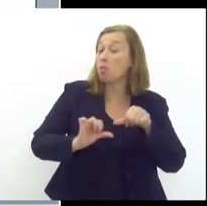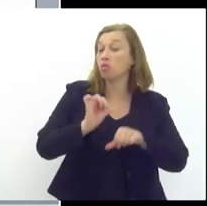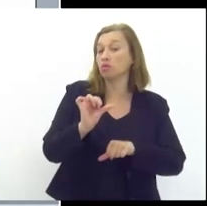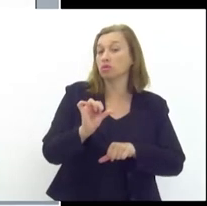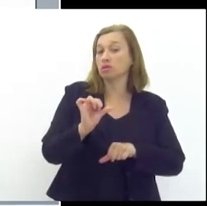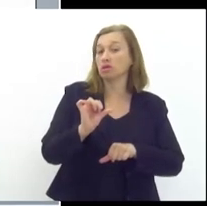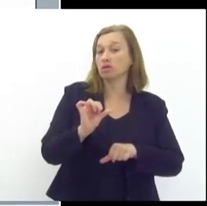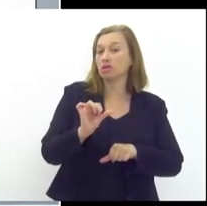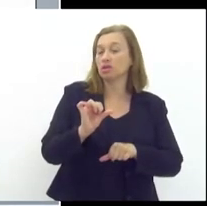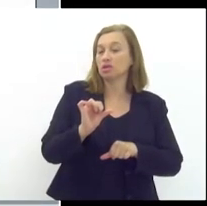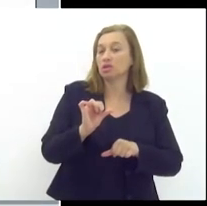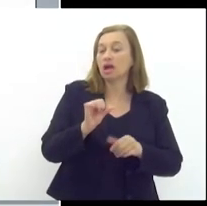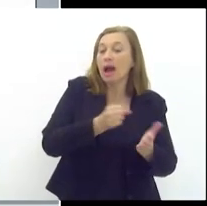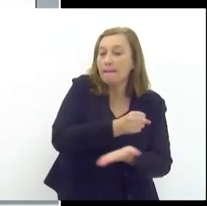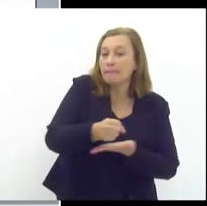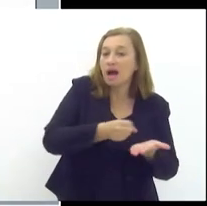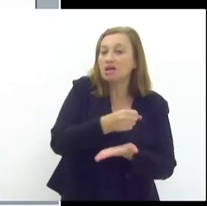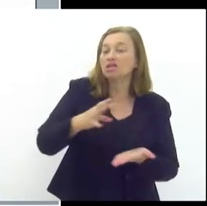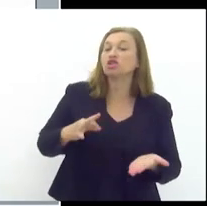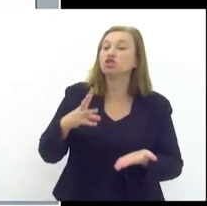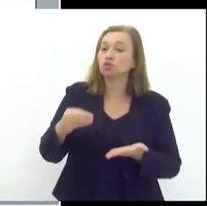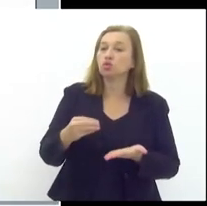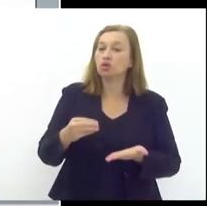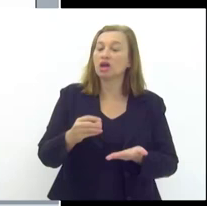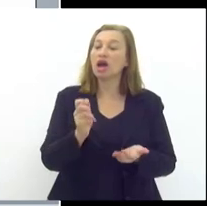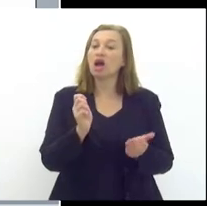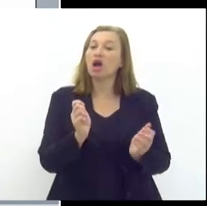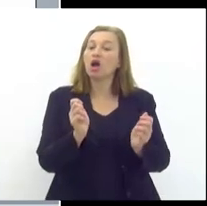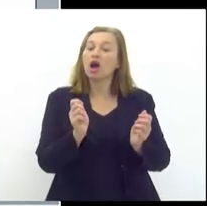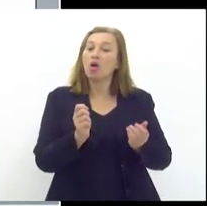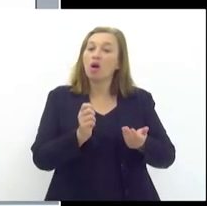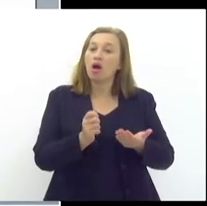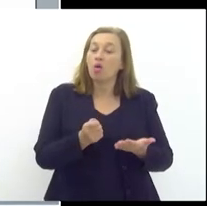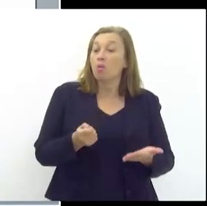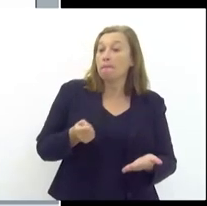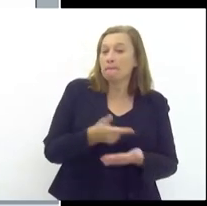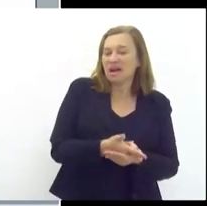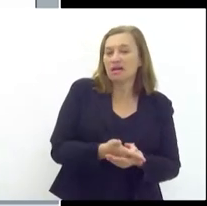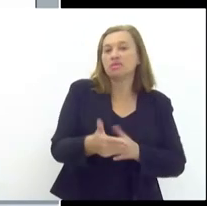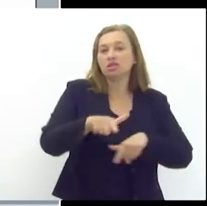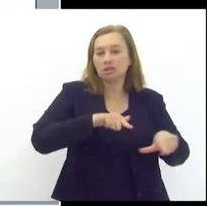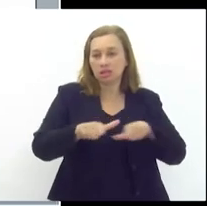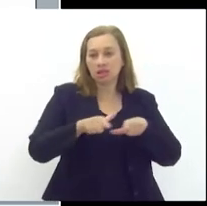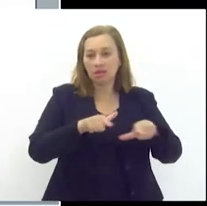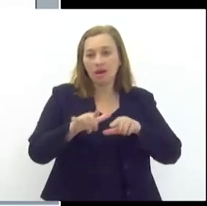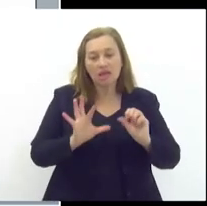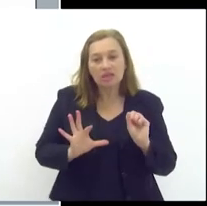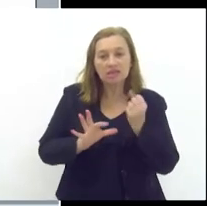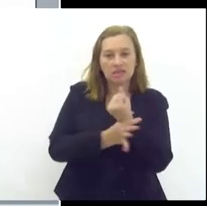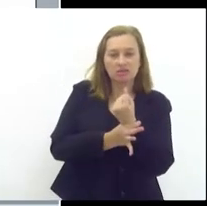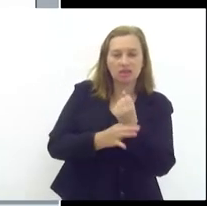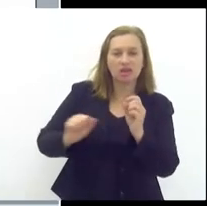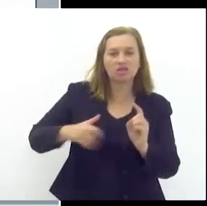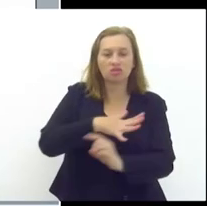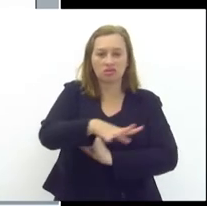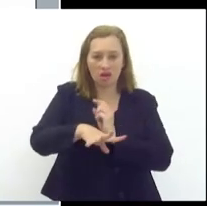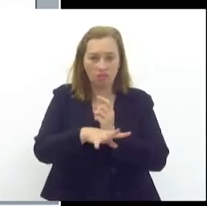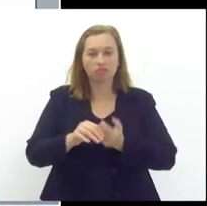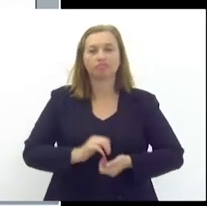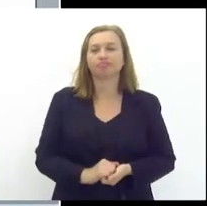ou Explicita que a contribuição de bens de serviço que poderá servir para segurar a idade social